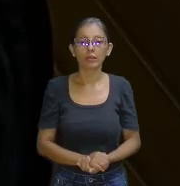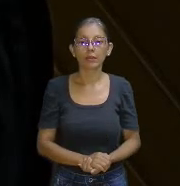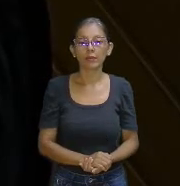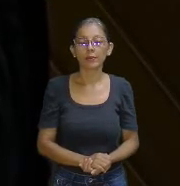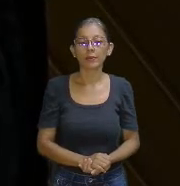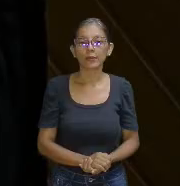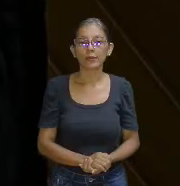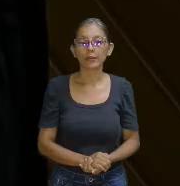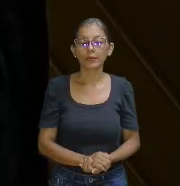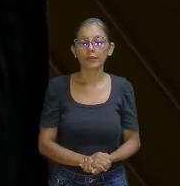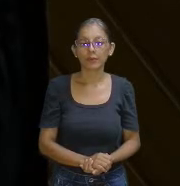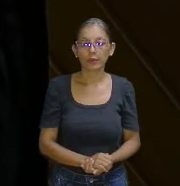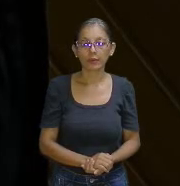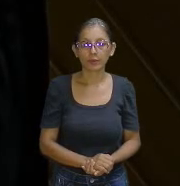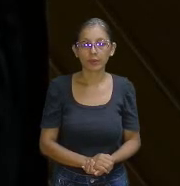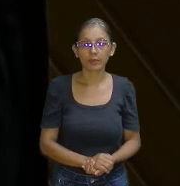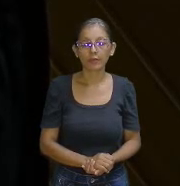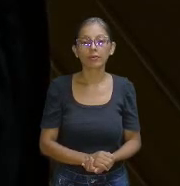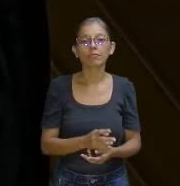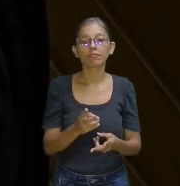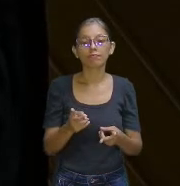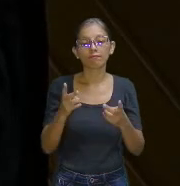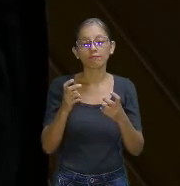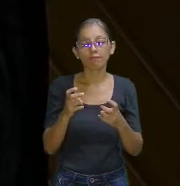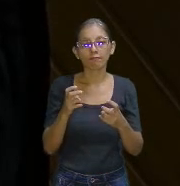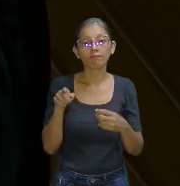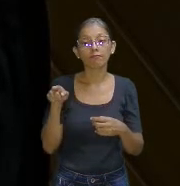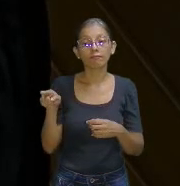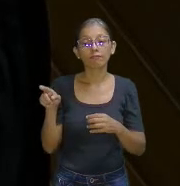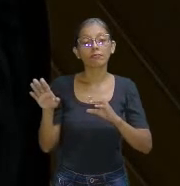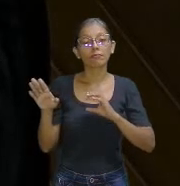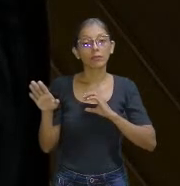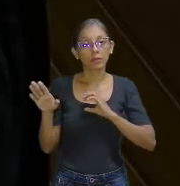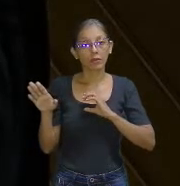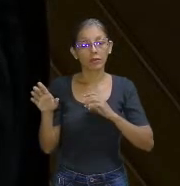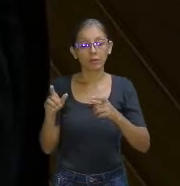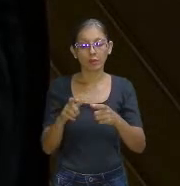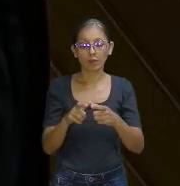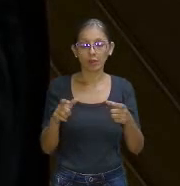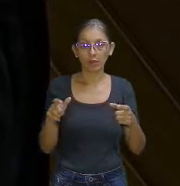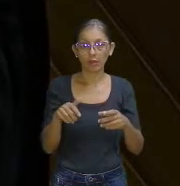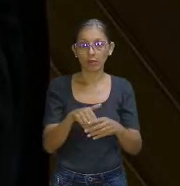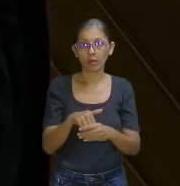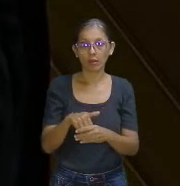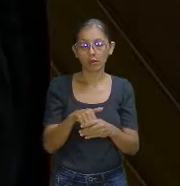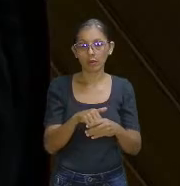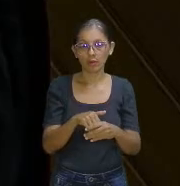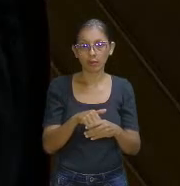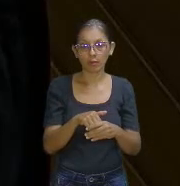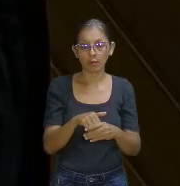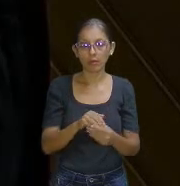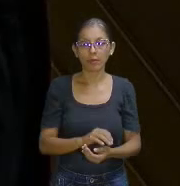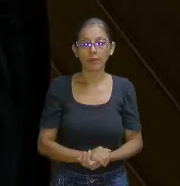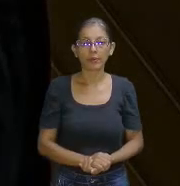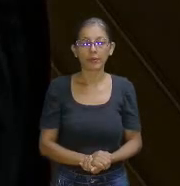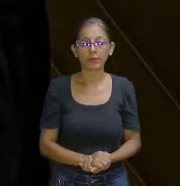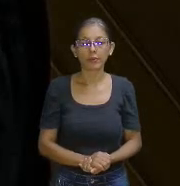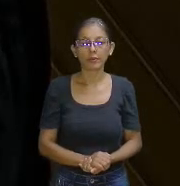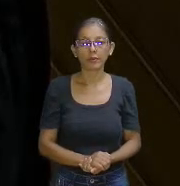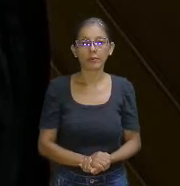exemplificativo, verifica-se que o candidato mais votado pela mesma legenda, o impugnado Calins Oliveira